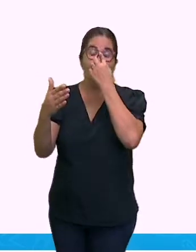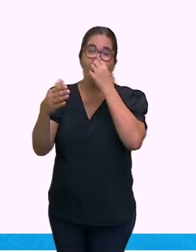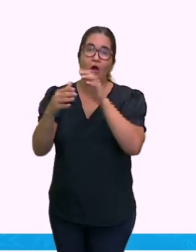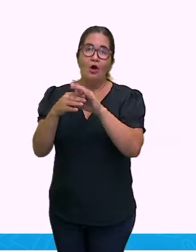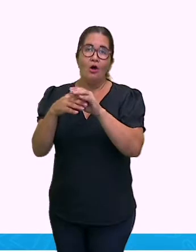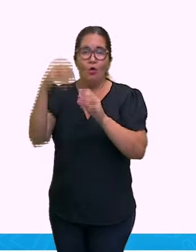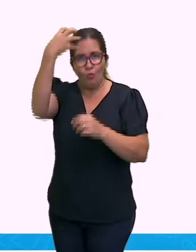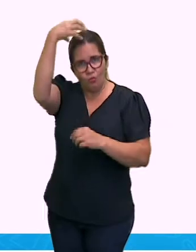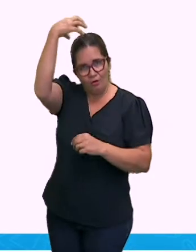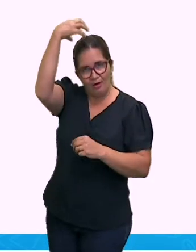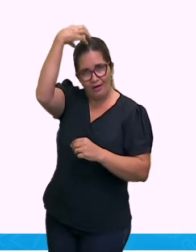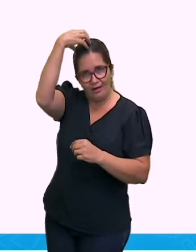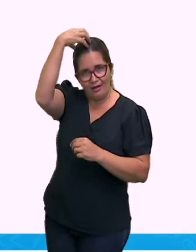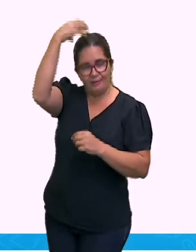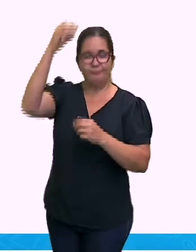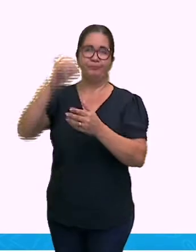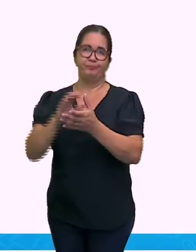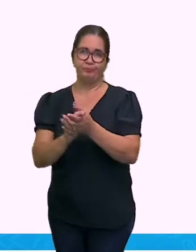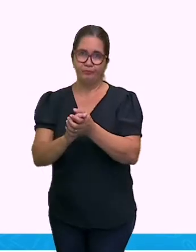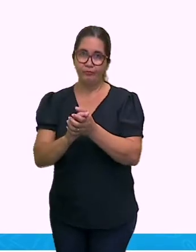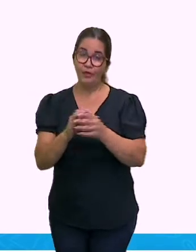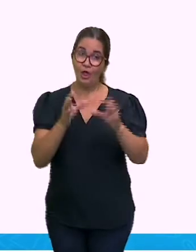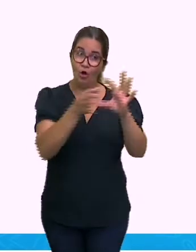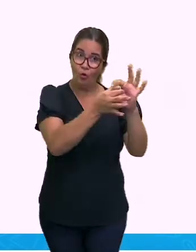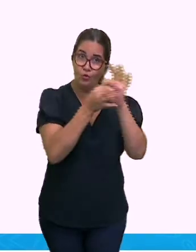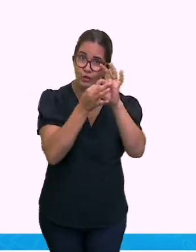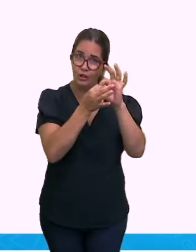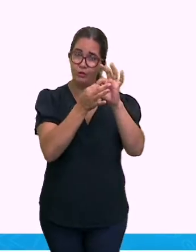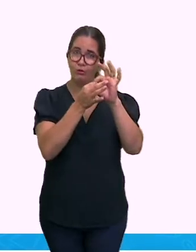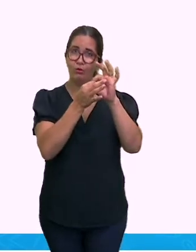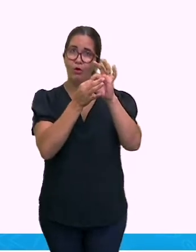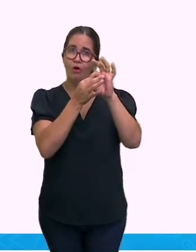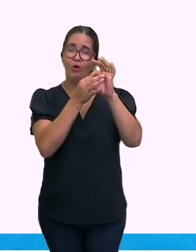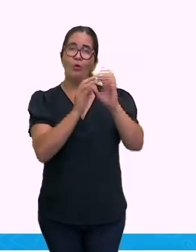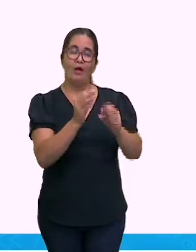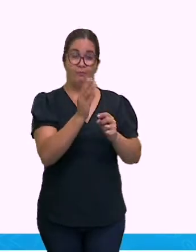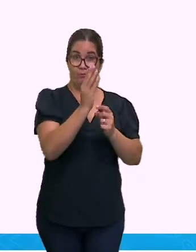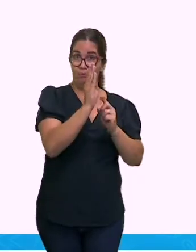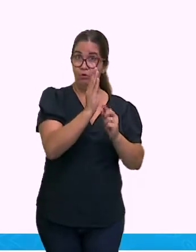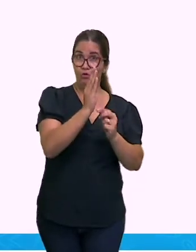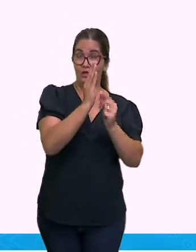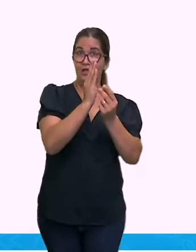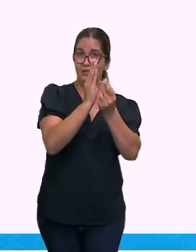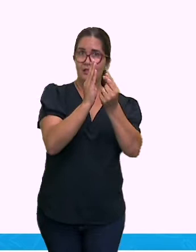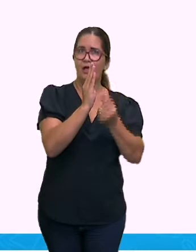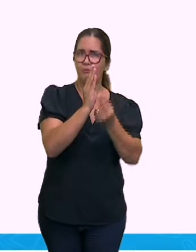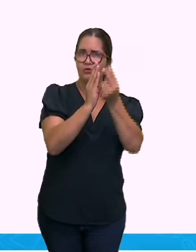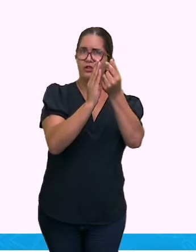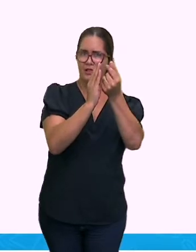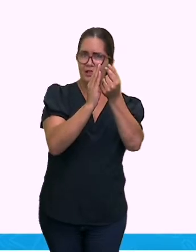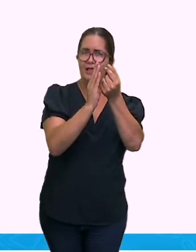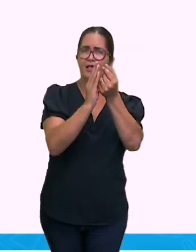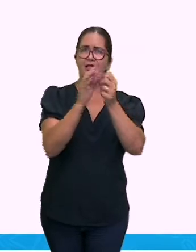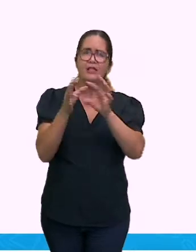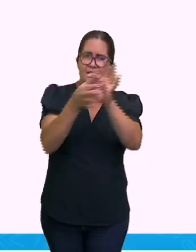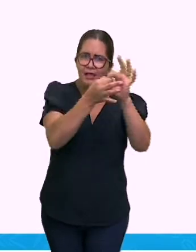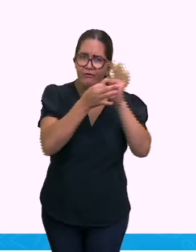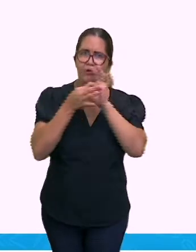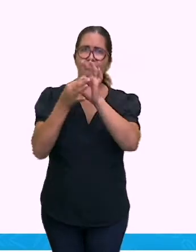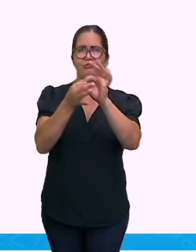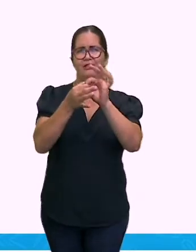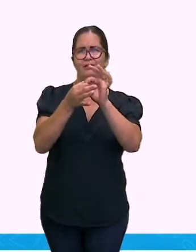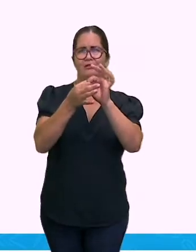burguesia dava força a este Estado absolutista, que apoiava os negócios